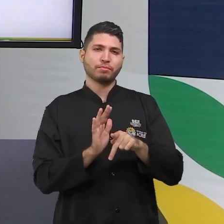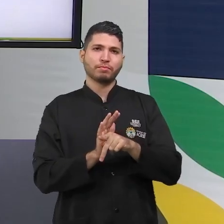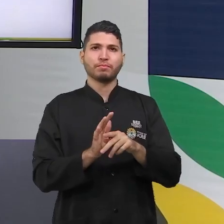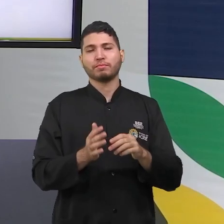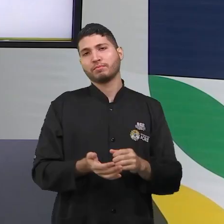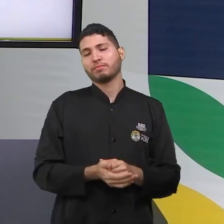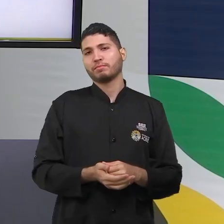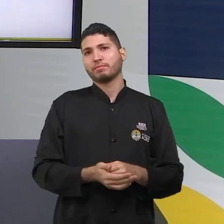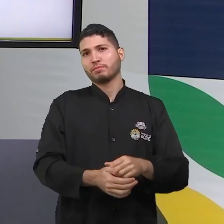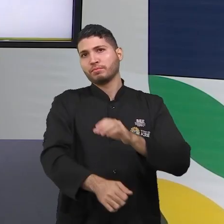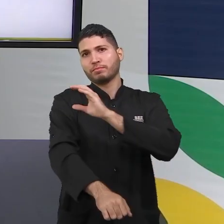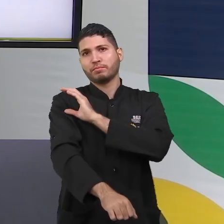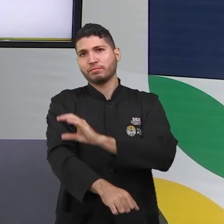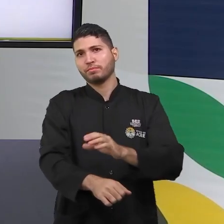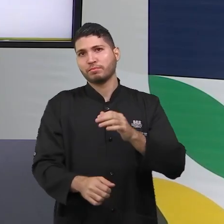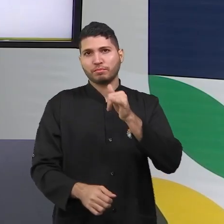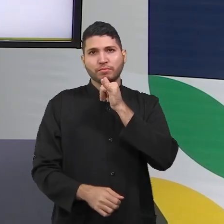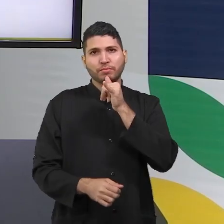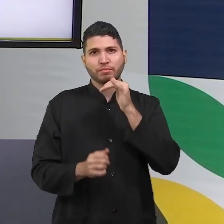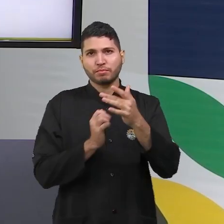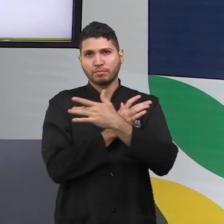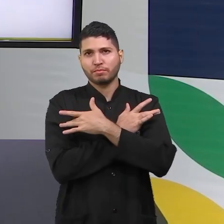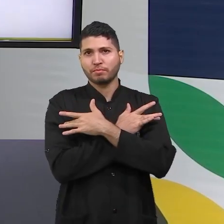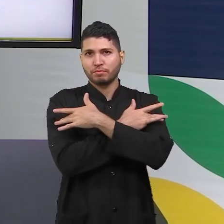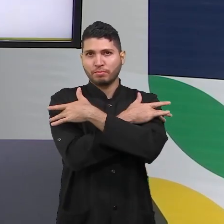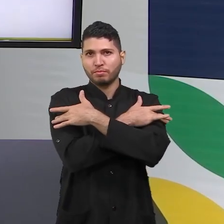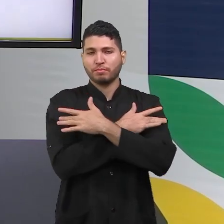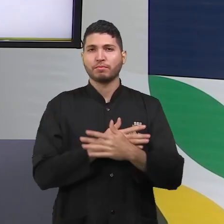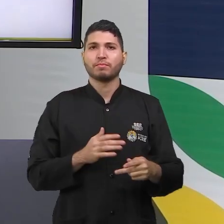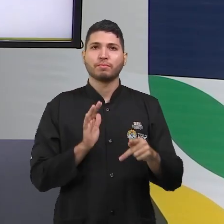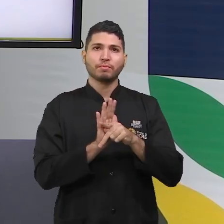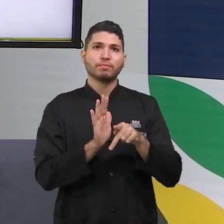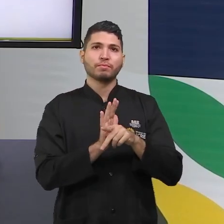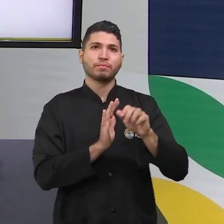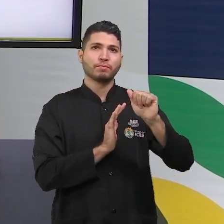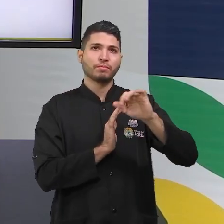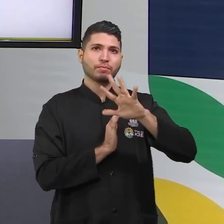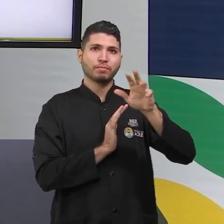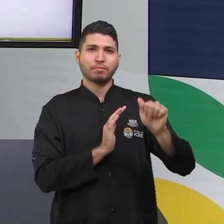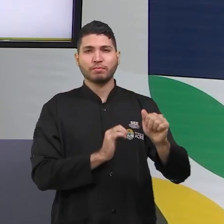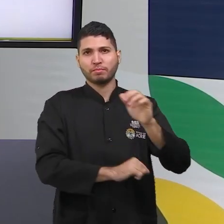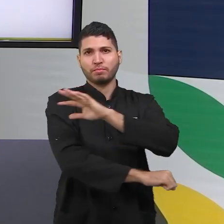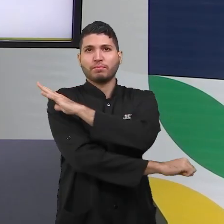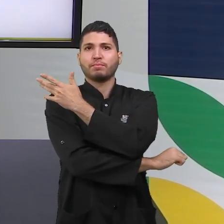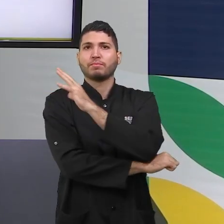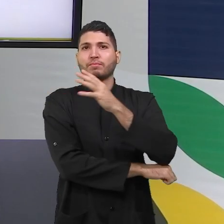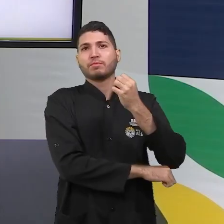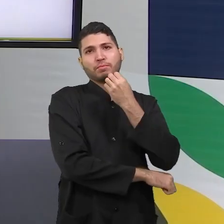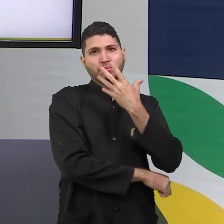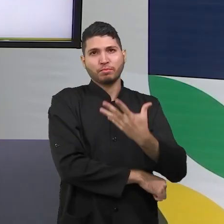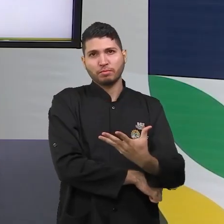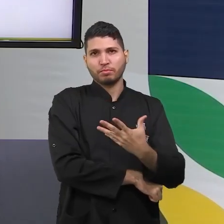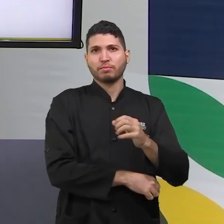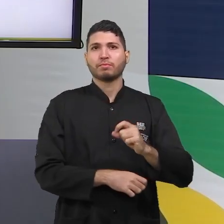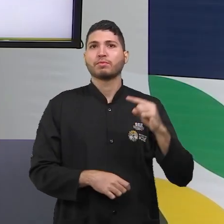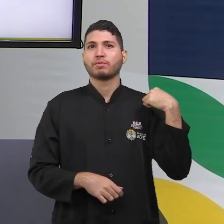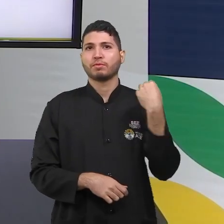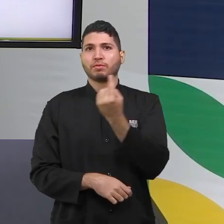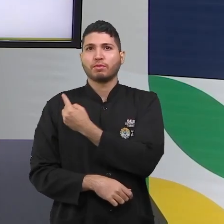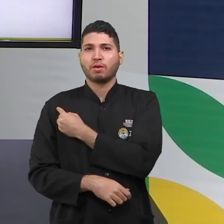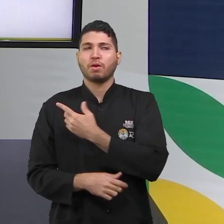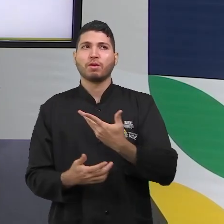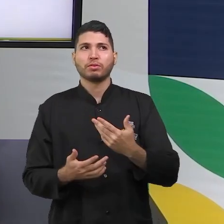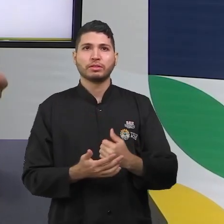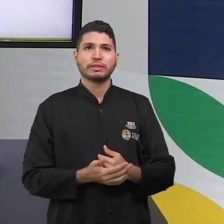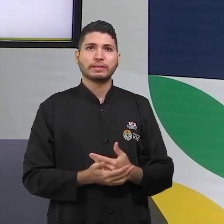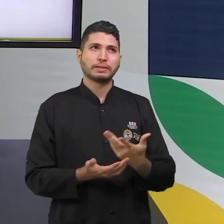por exemplo, o candomblé, que é uma crença de matriz africana. Para o meio ambiente é muito bom. Enquanto que nós cristãos acreditamos